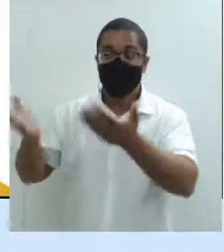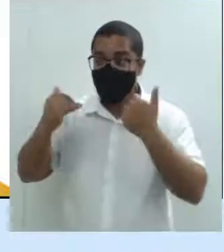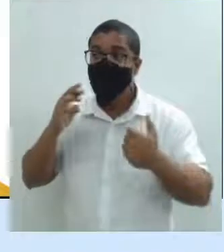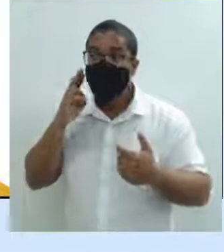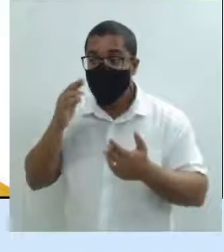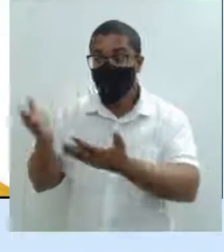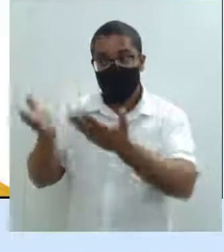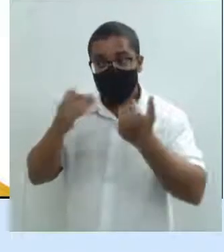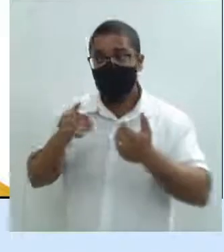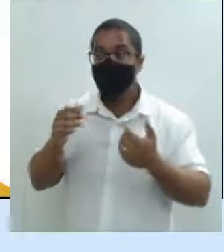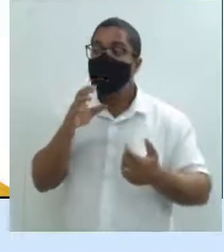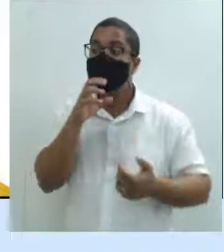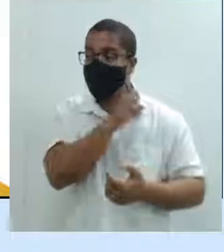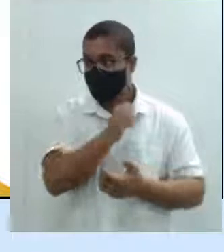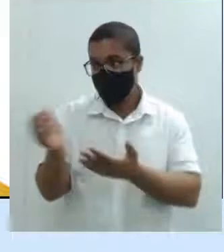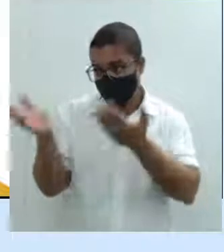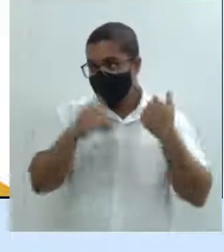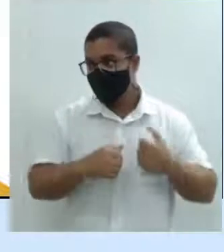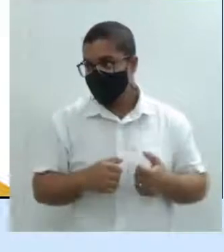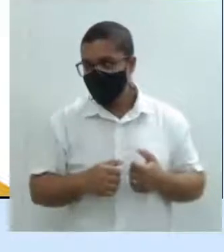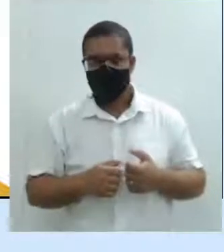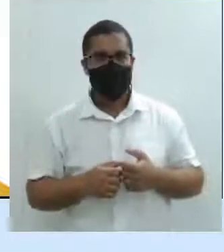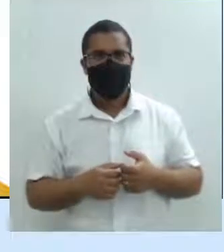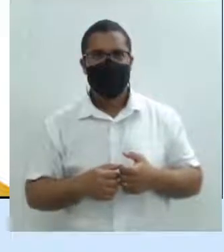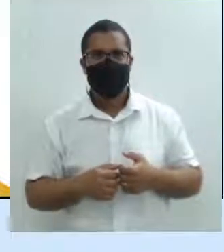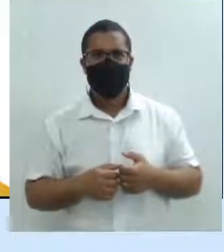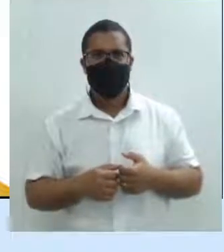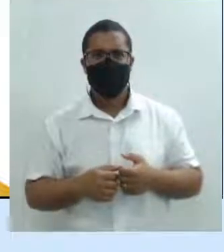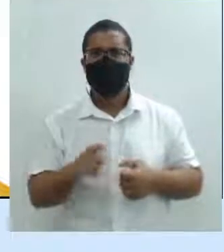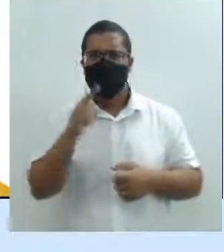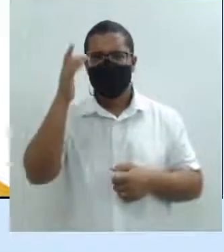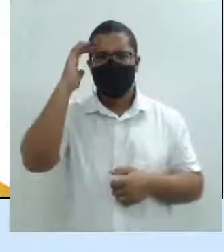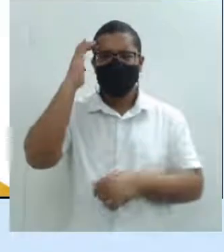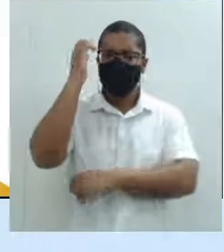é só por um instante. O que é que vocês acharam dessa